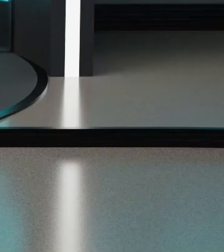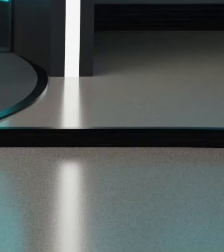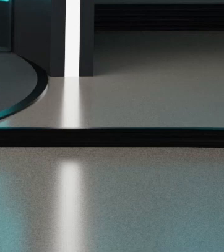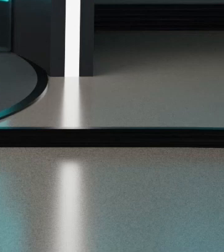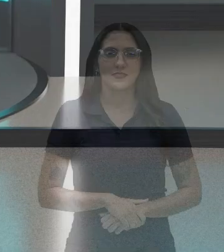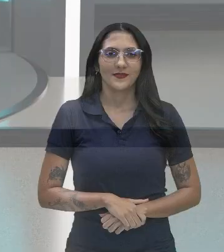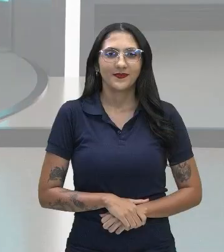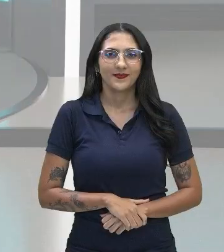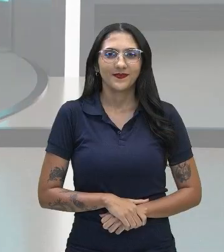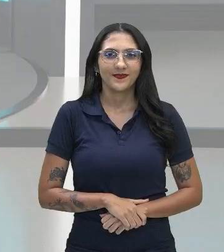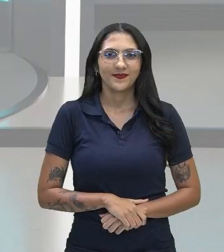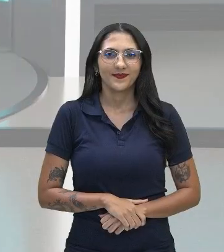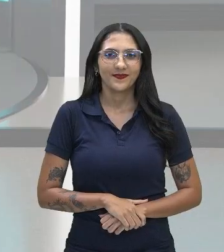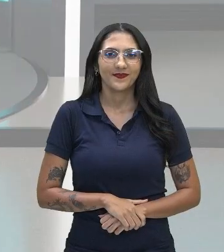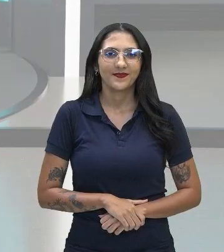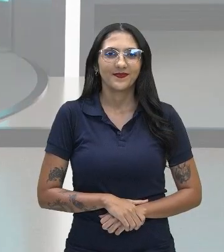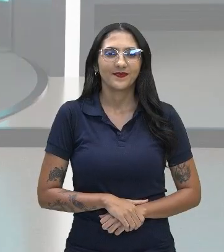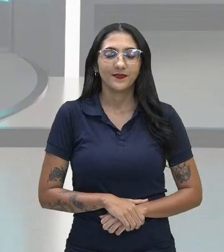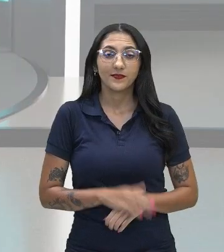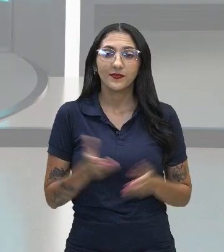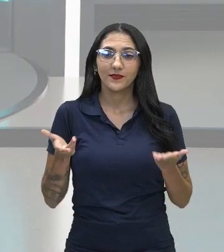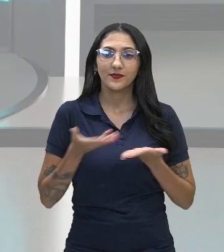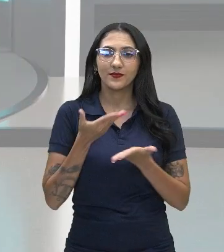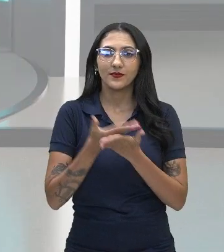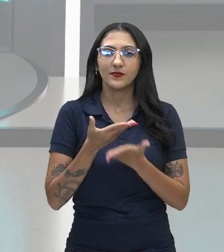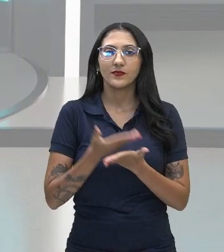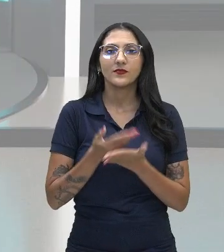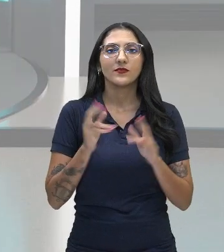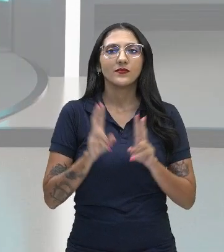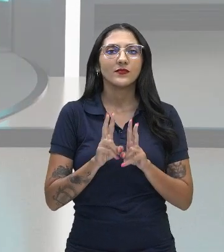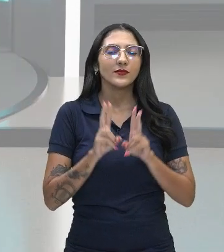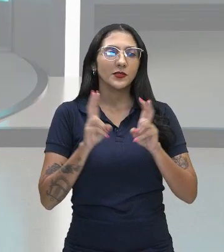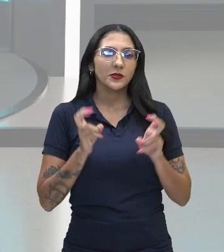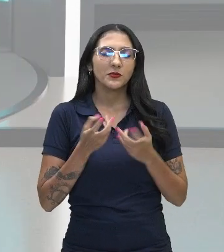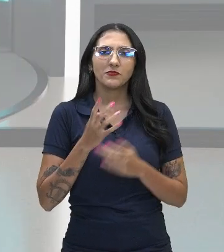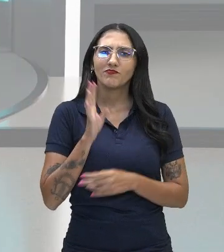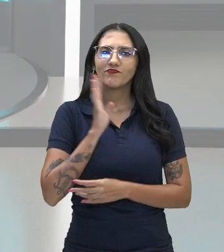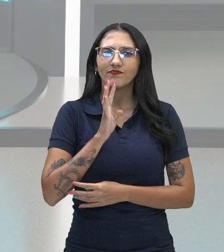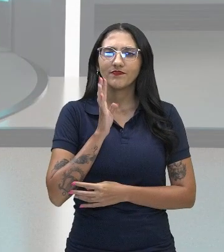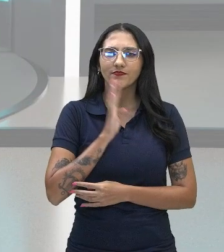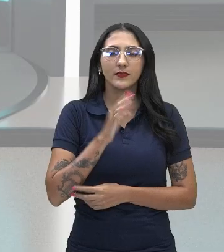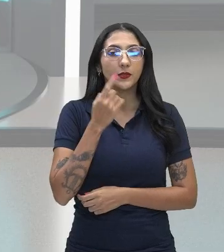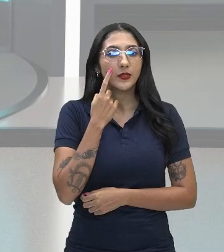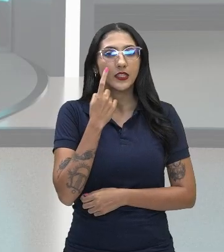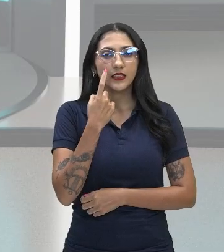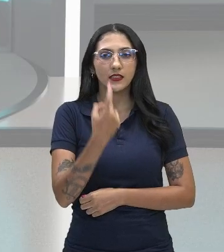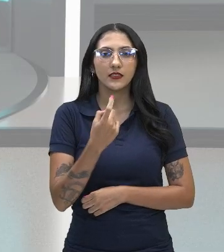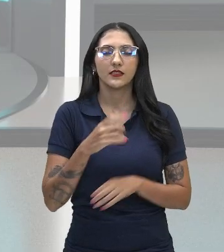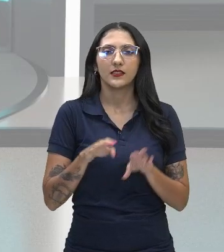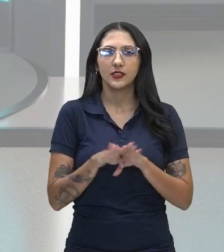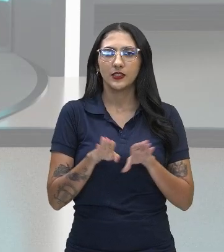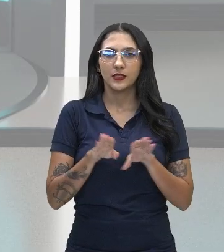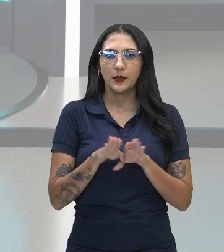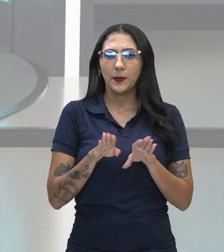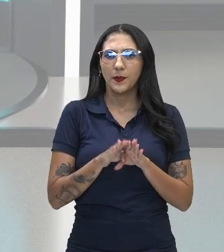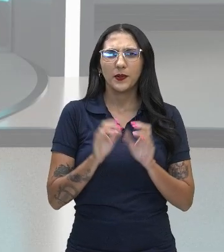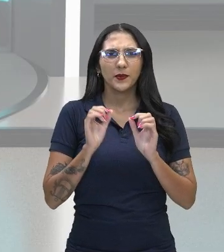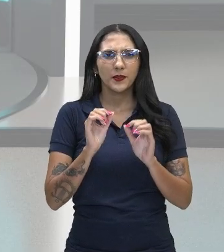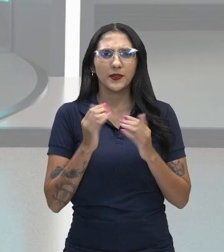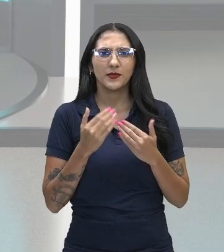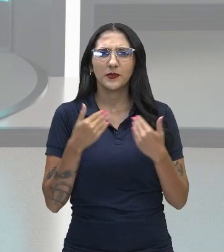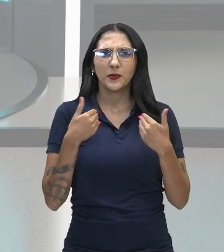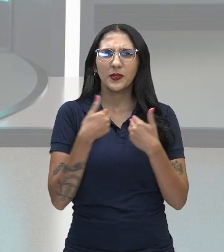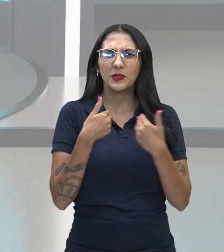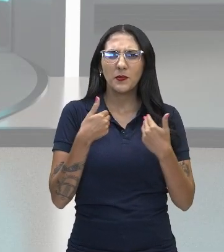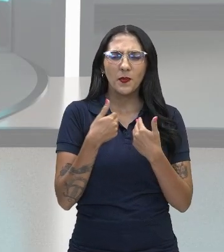Hey guys! Hoje a aula é sobre um assunto bem interessante, que são animais com